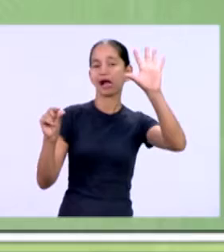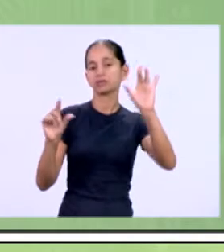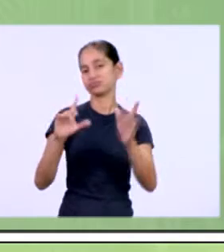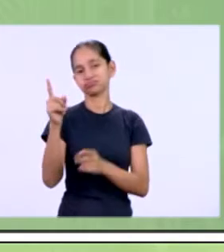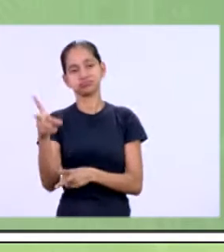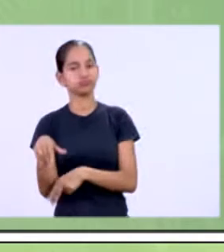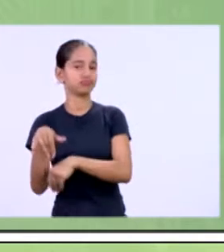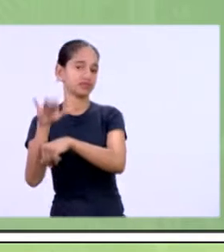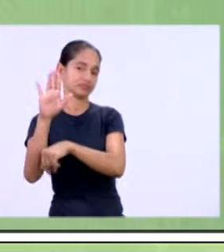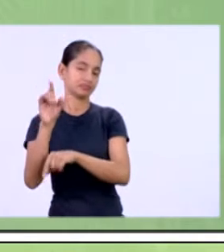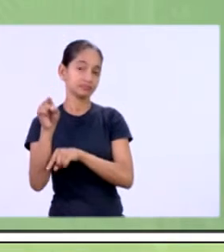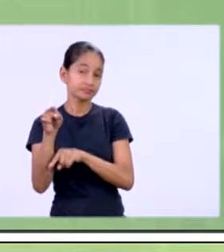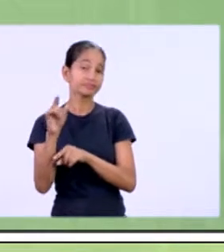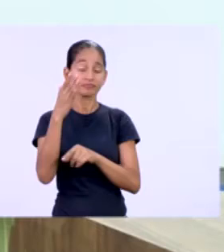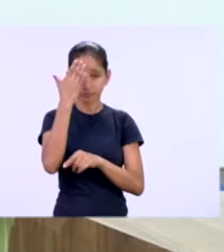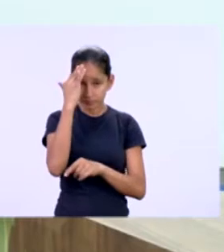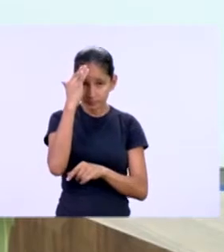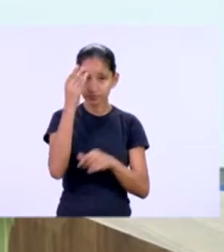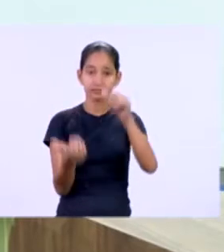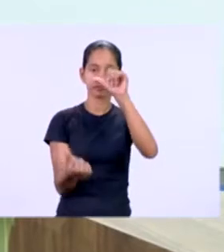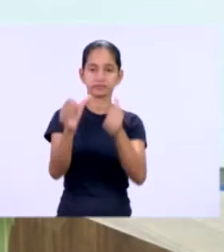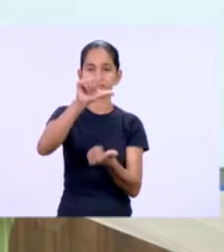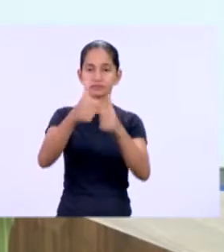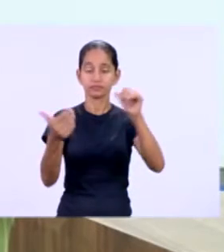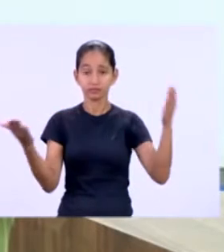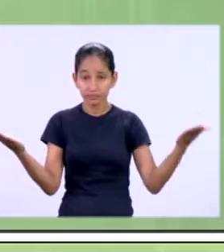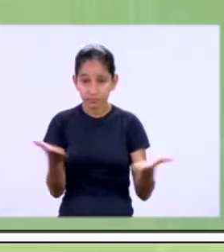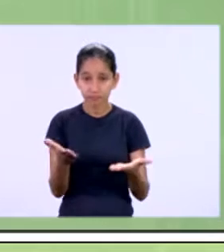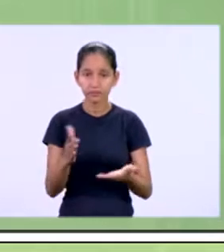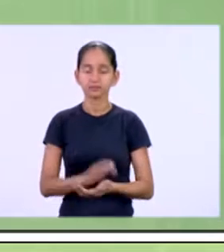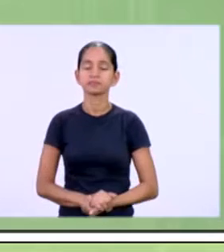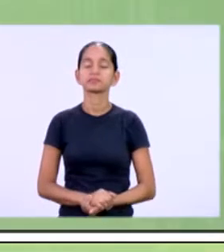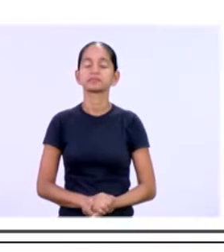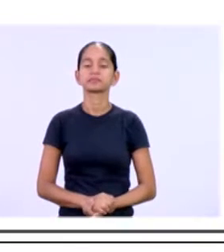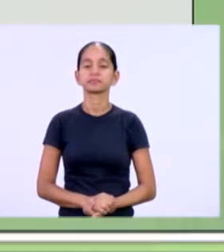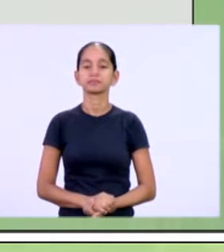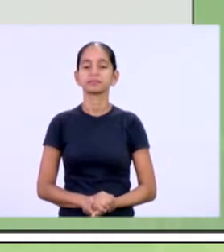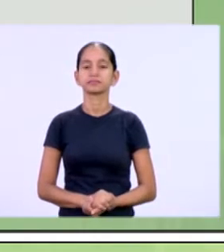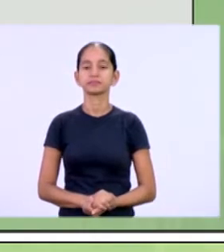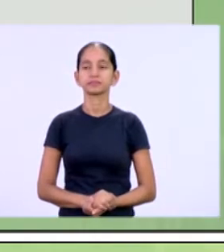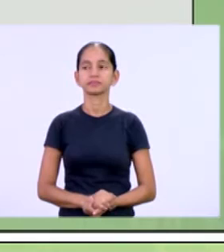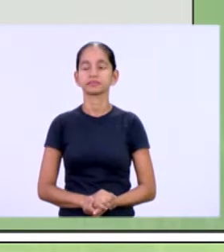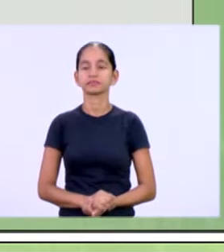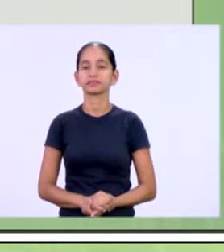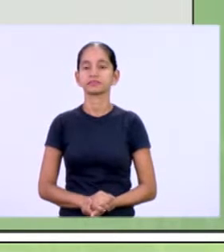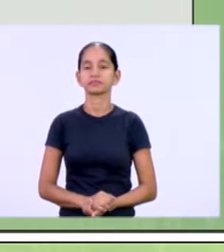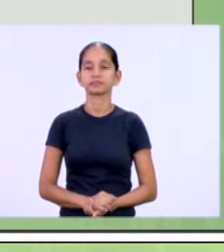tem que analisar isso que a gente vai analisar nas nossas aulas. Vamos lá para os slides.